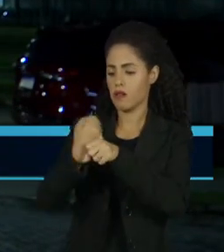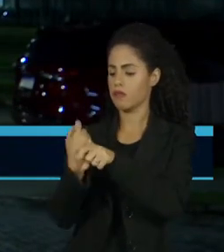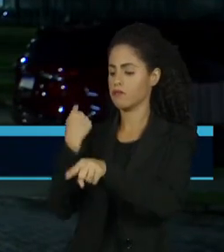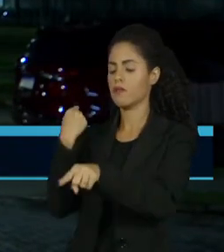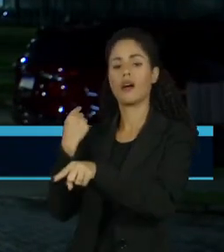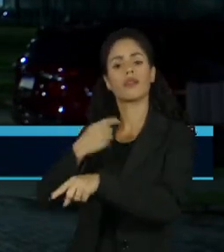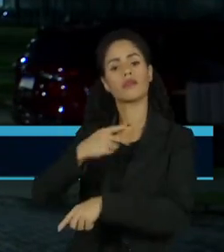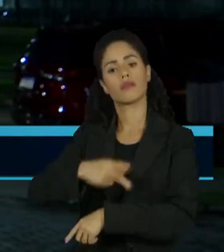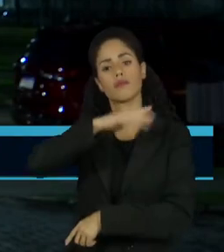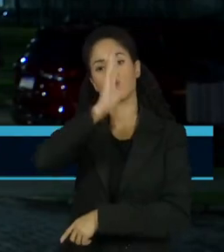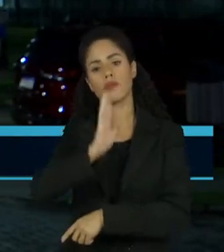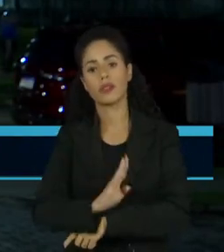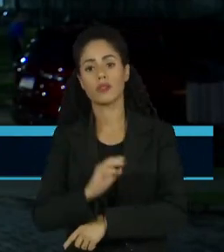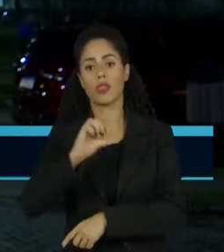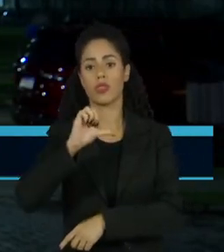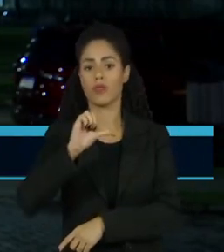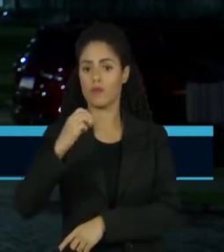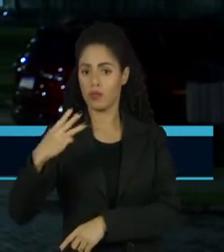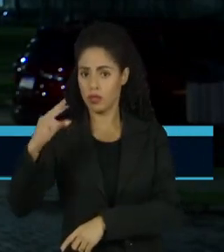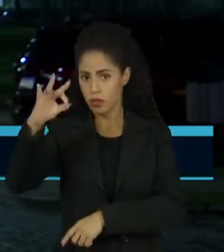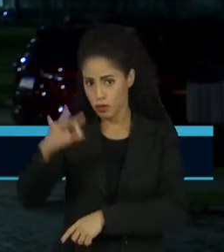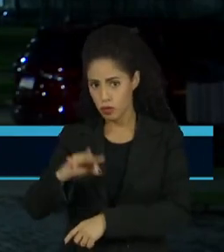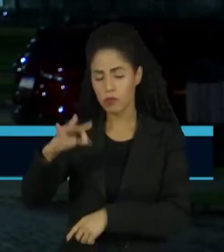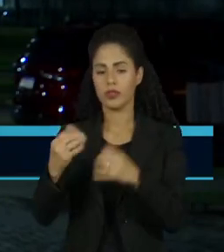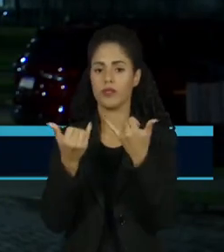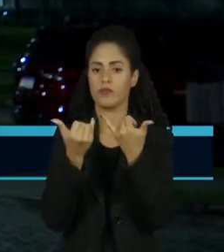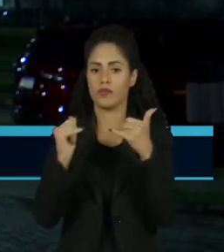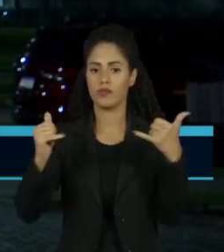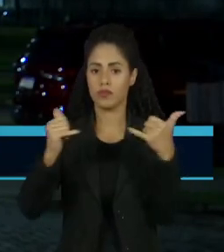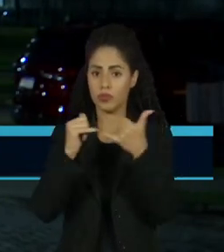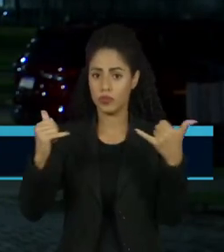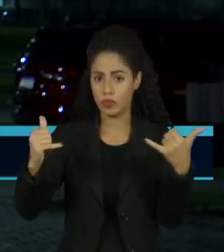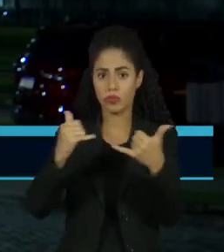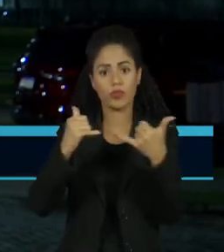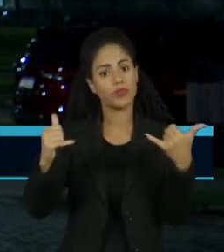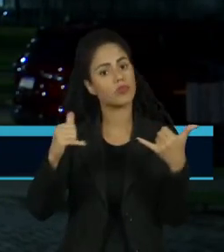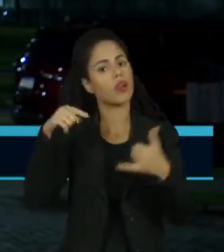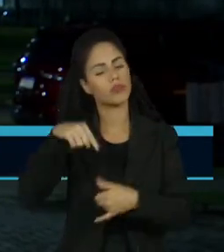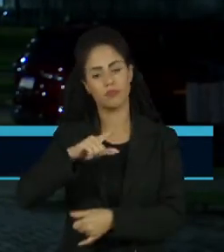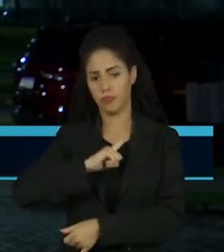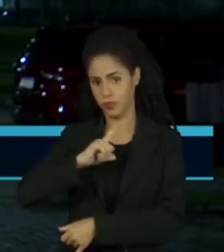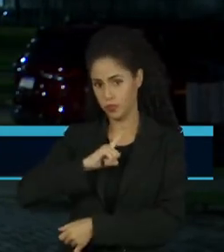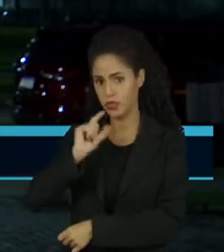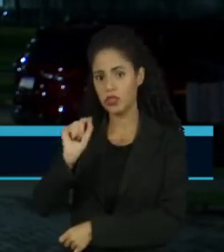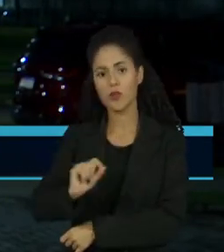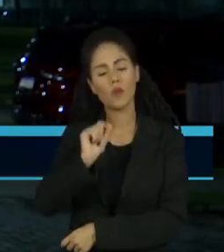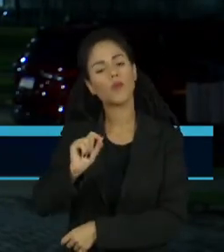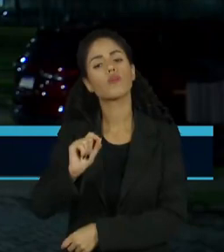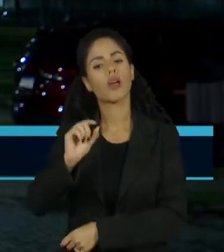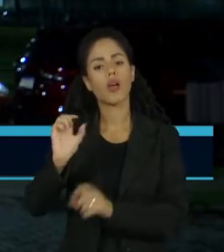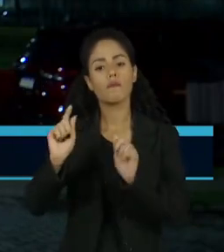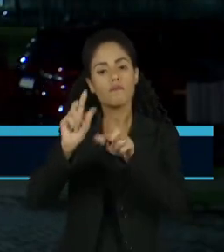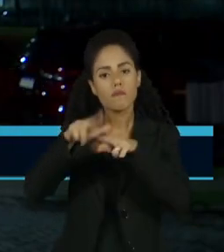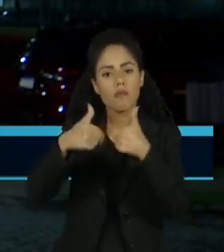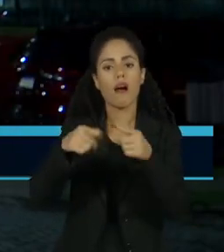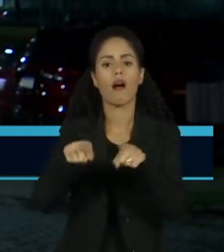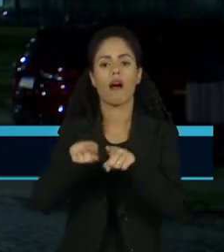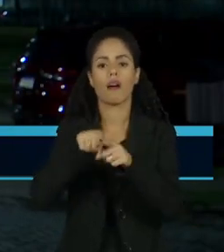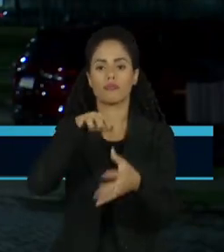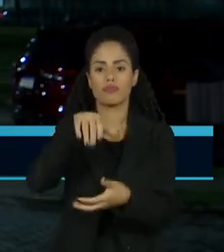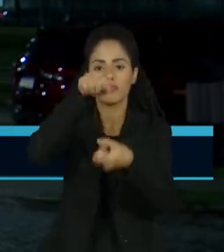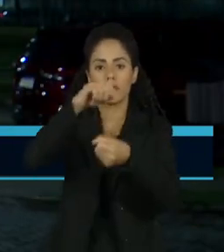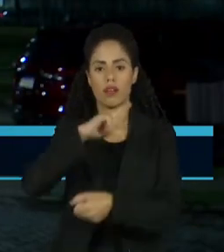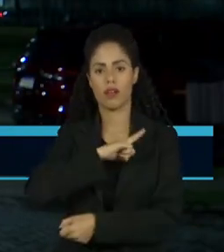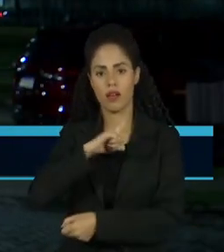pelo Brasil. 93% da eletricidade produzida pela matriz nacional foi proveniente de fontes